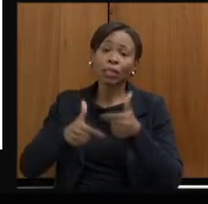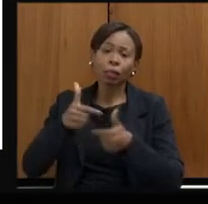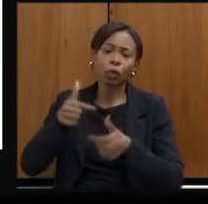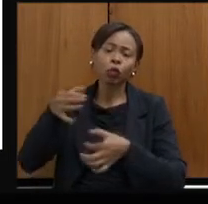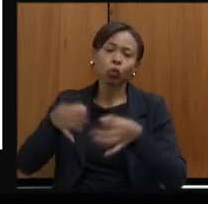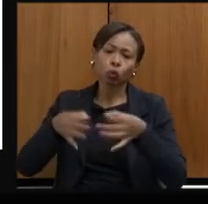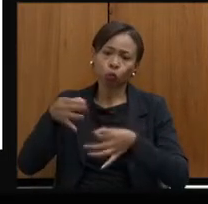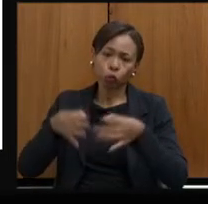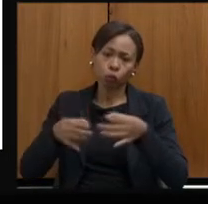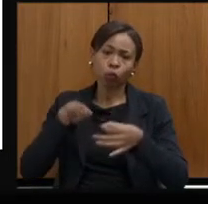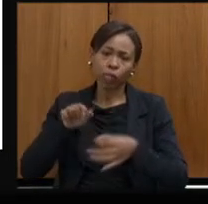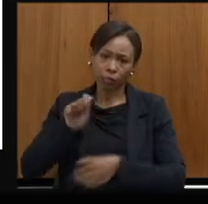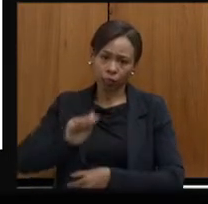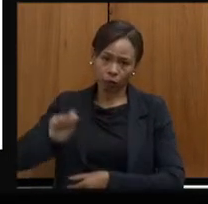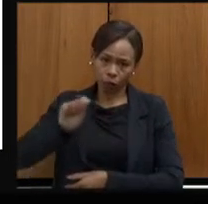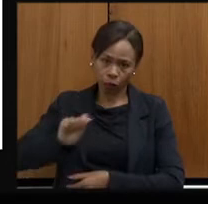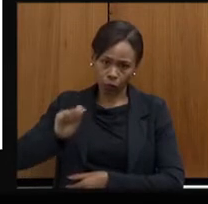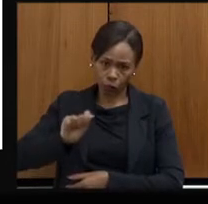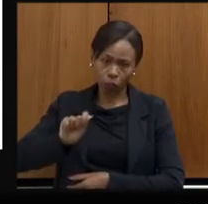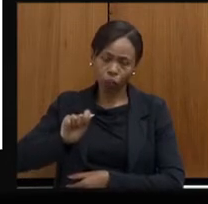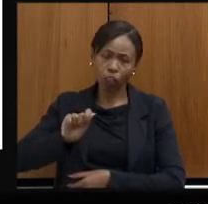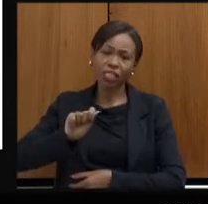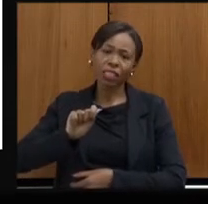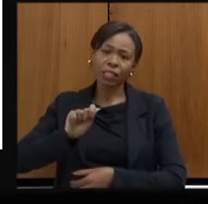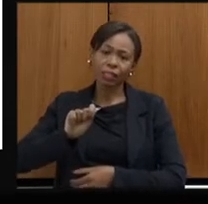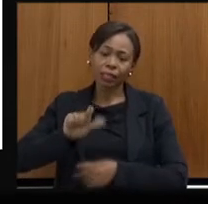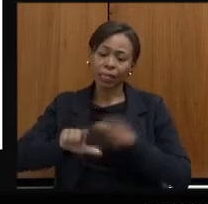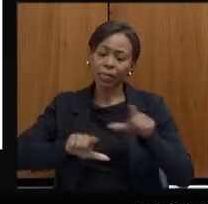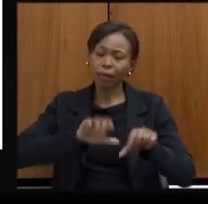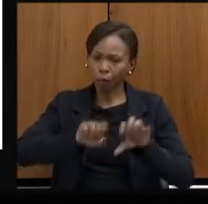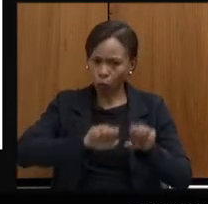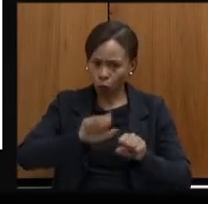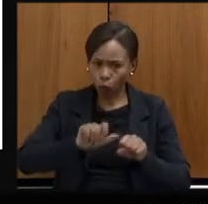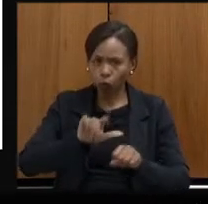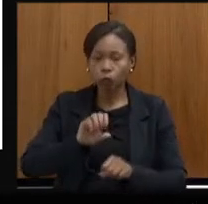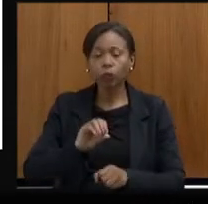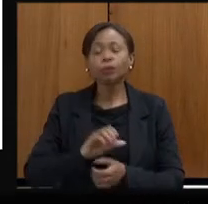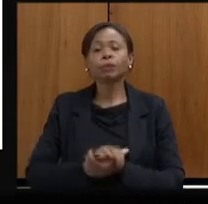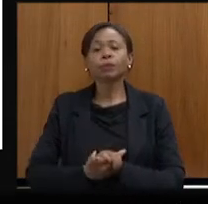e cooperativas de catadores. Então, nós queremos aqui fazer a